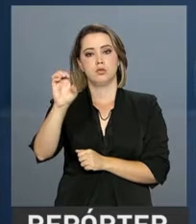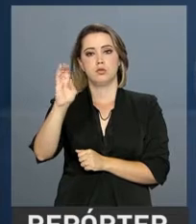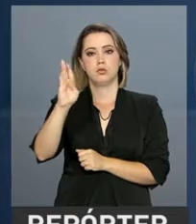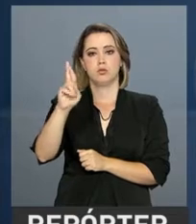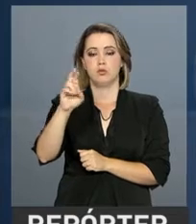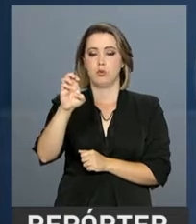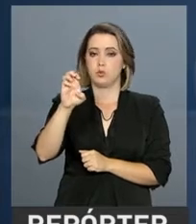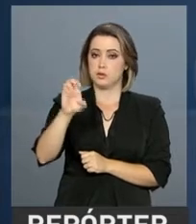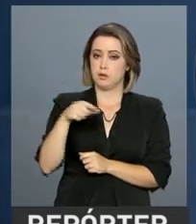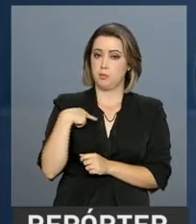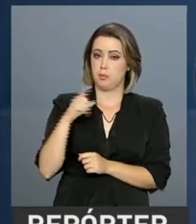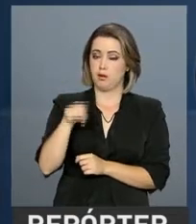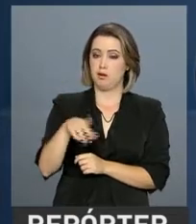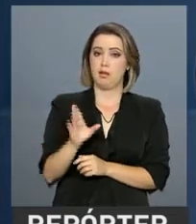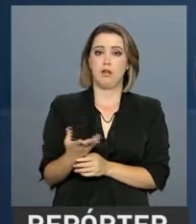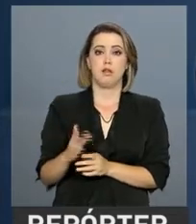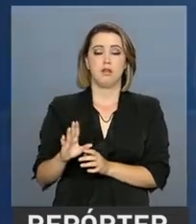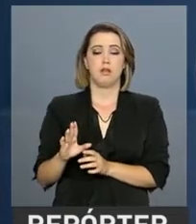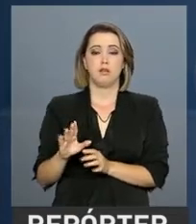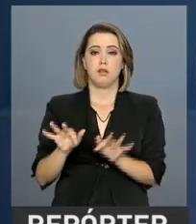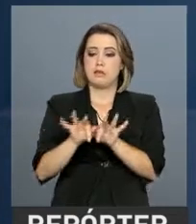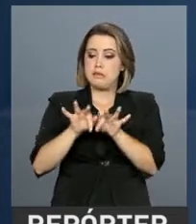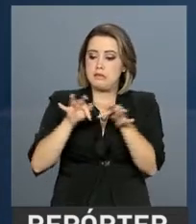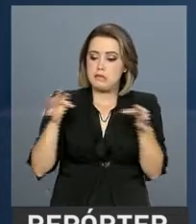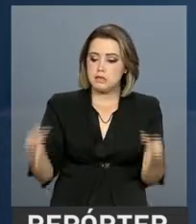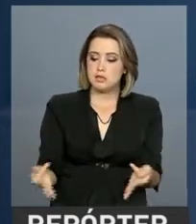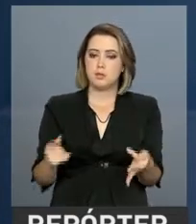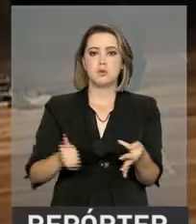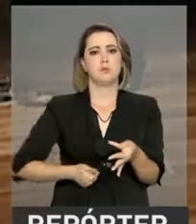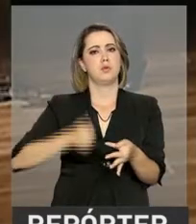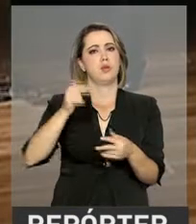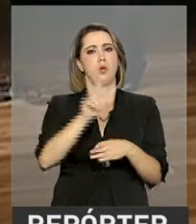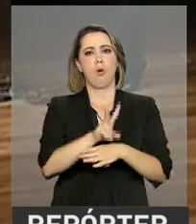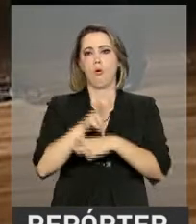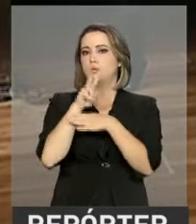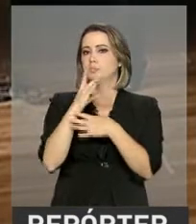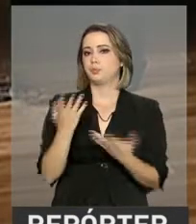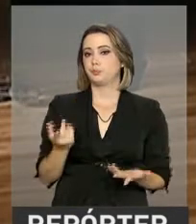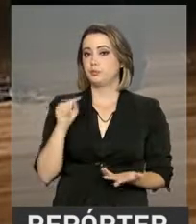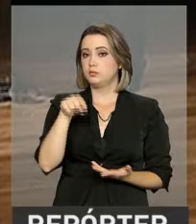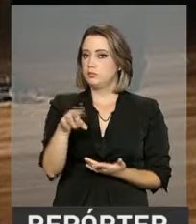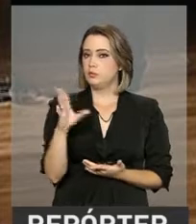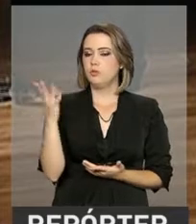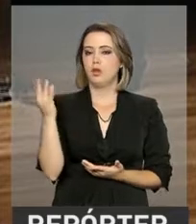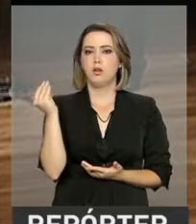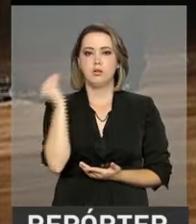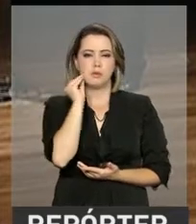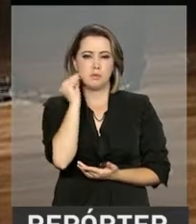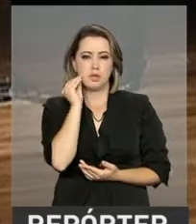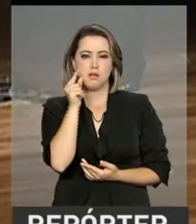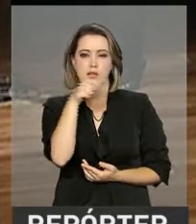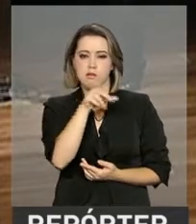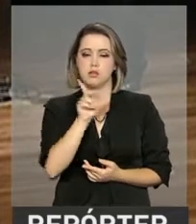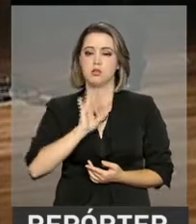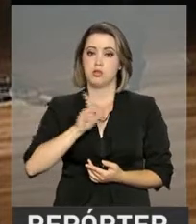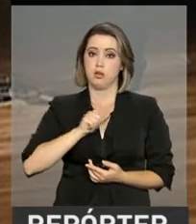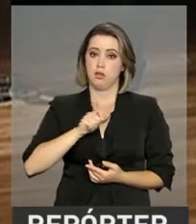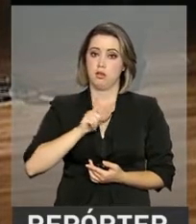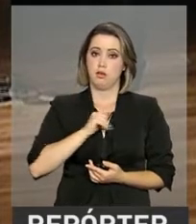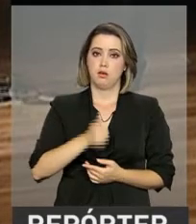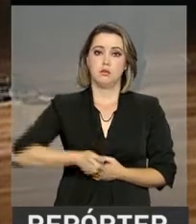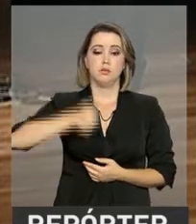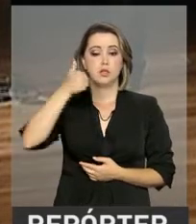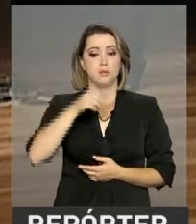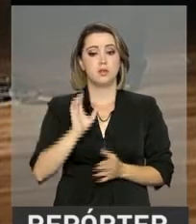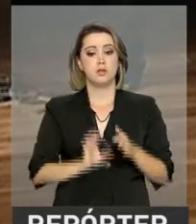do empreender mais simples e menos burocracia mais crédito e quer aproveitar a experiência dos mais velhos para melhorar o atendimento